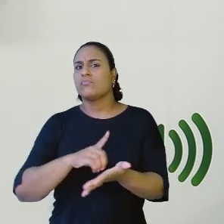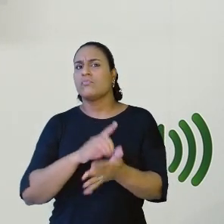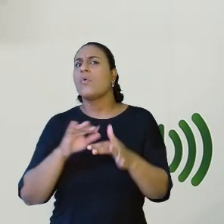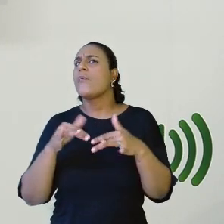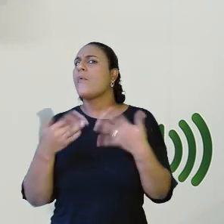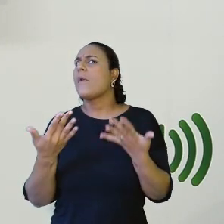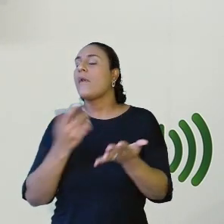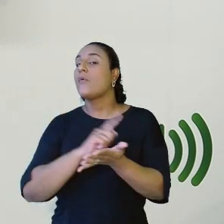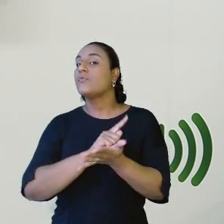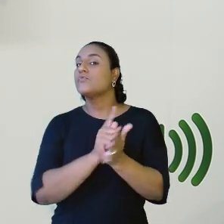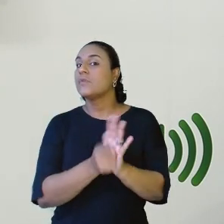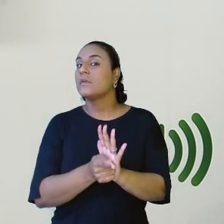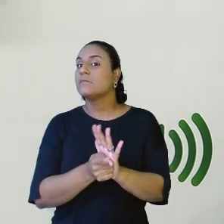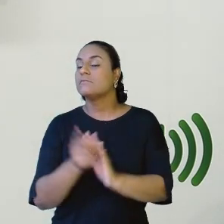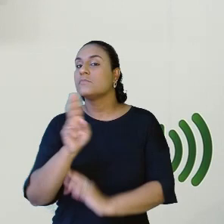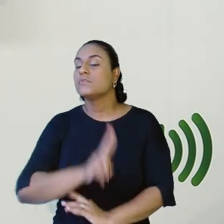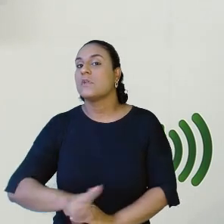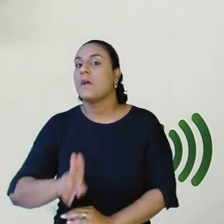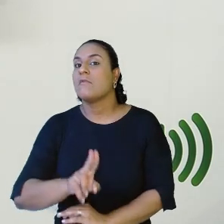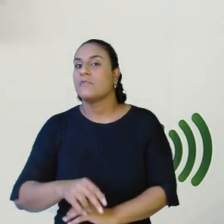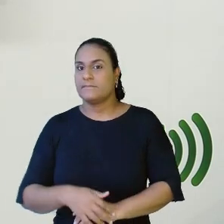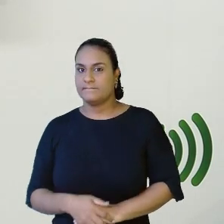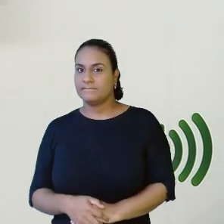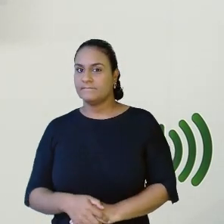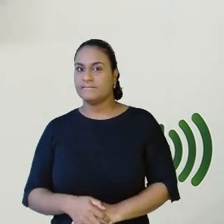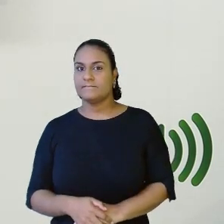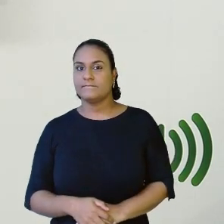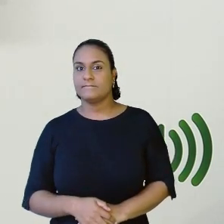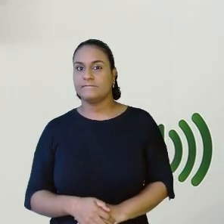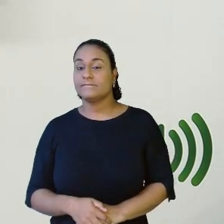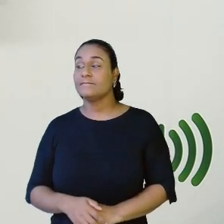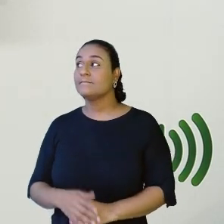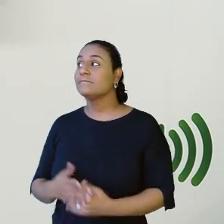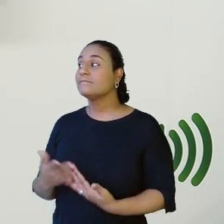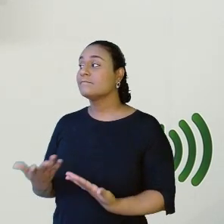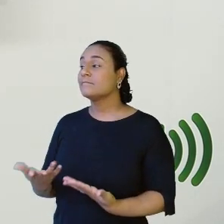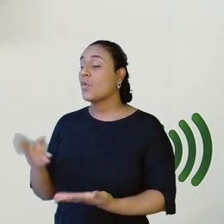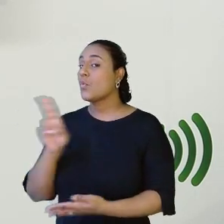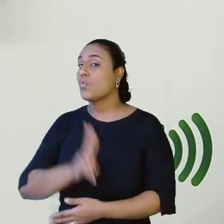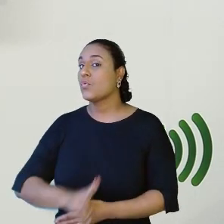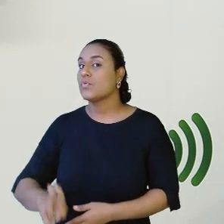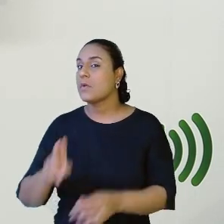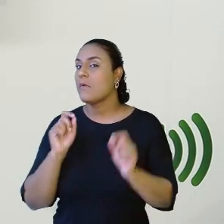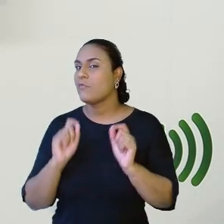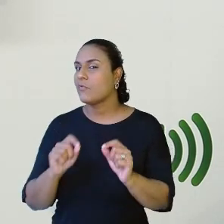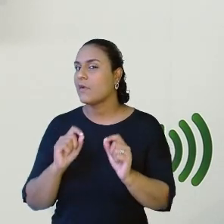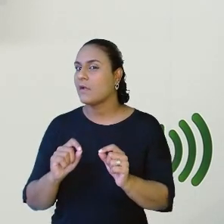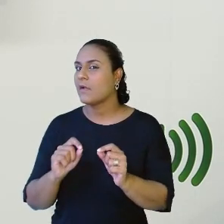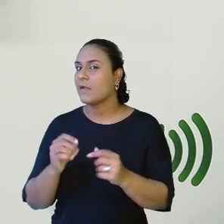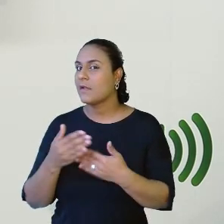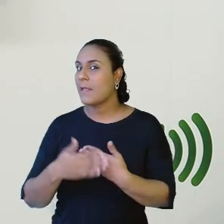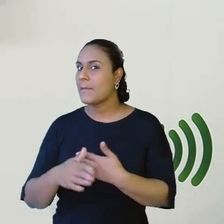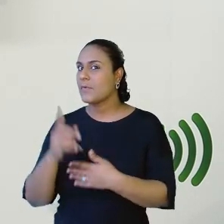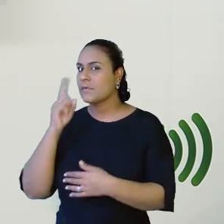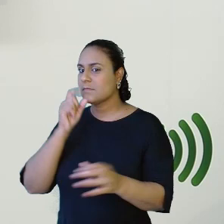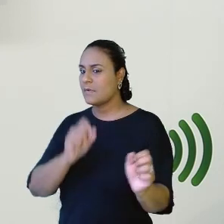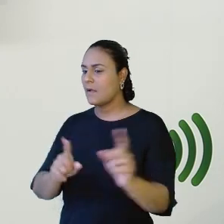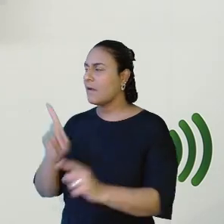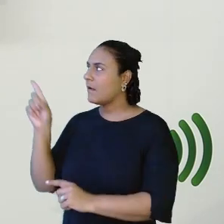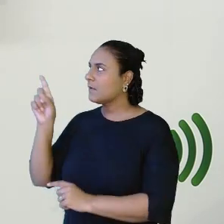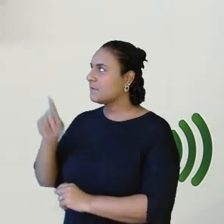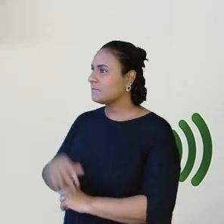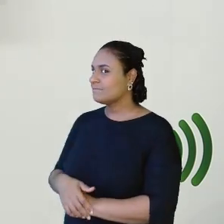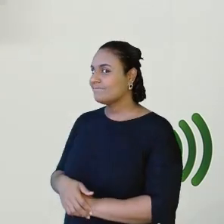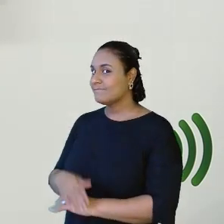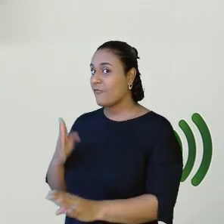digital que eles usavam? Eles usavam o... E aí? Vamos lá? Na próxima página a gente encontra a